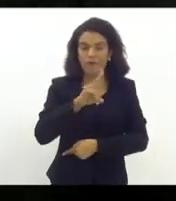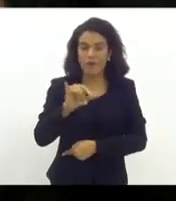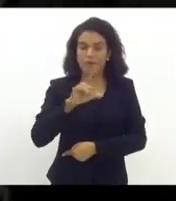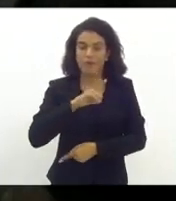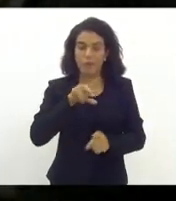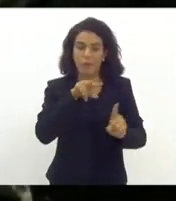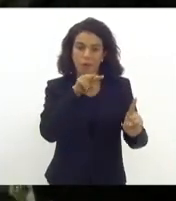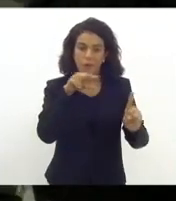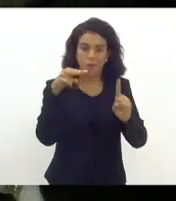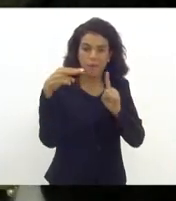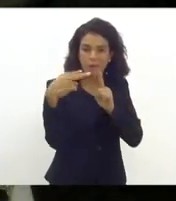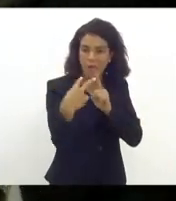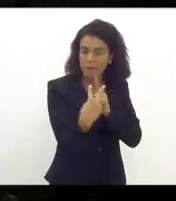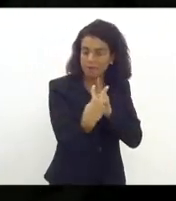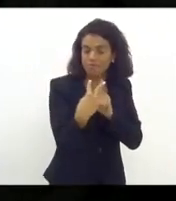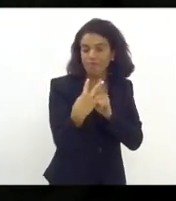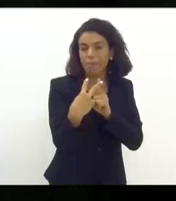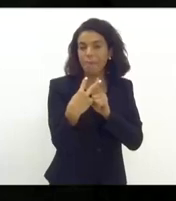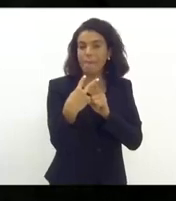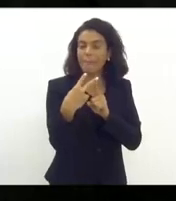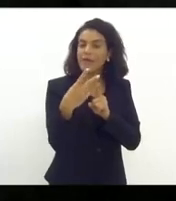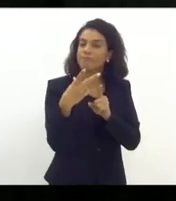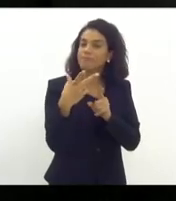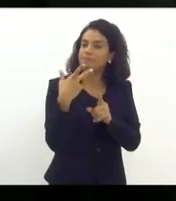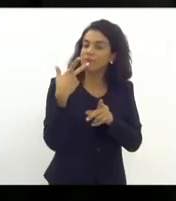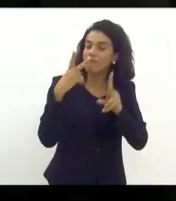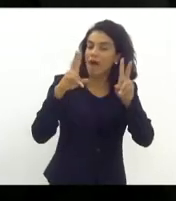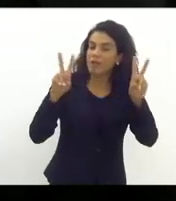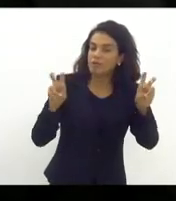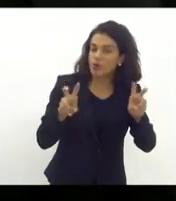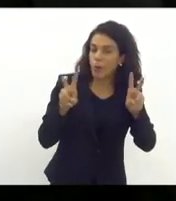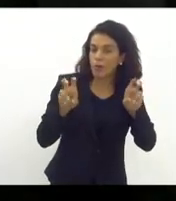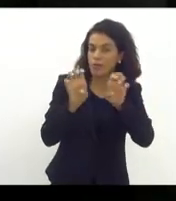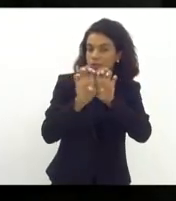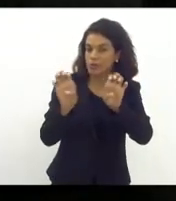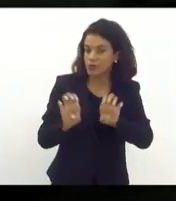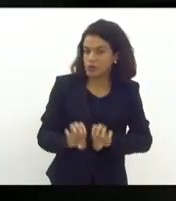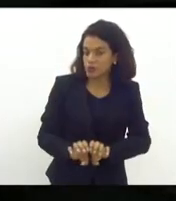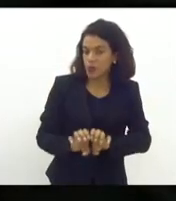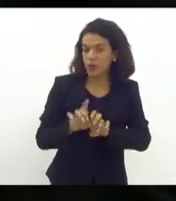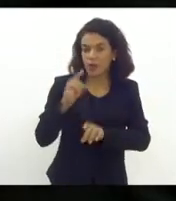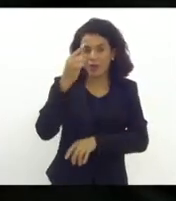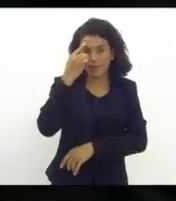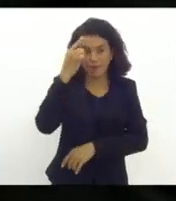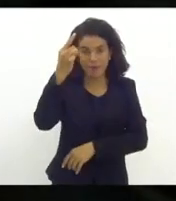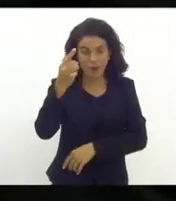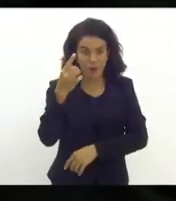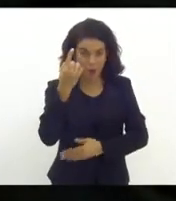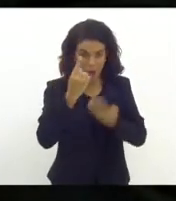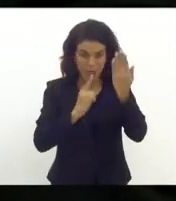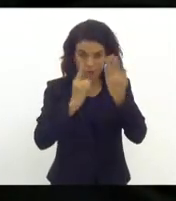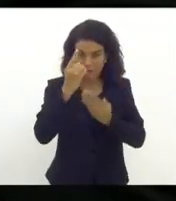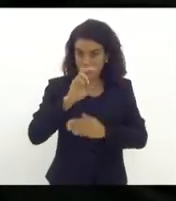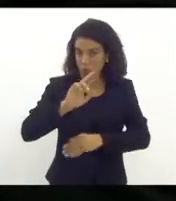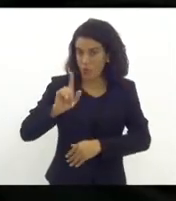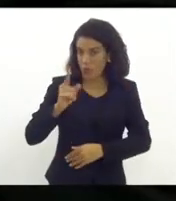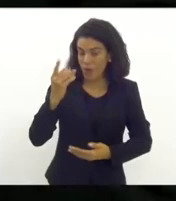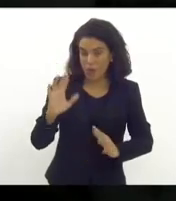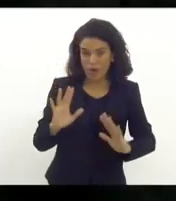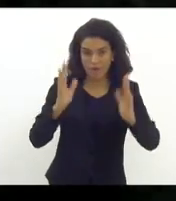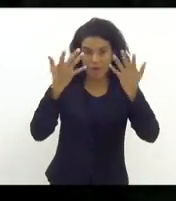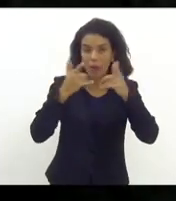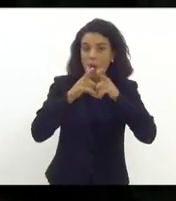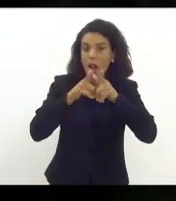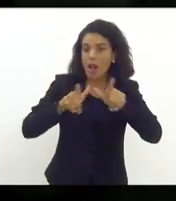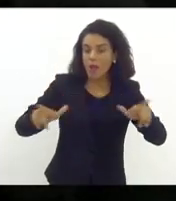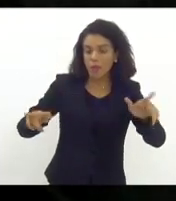perspectiva de lidar com fomento de lidar com estrutura com lidar com uma ideia de que o carnaval não é um evento que ele é realmente uma